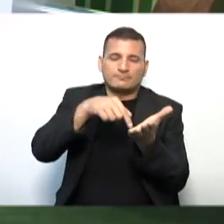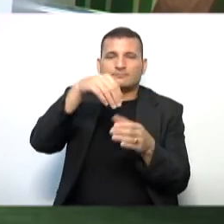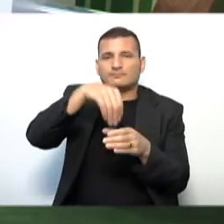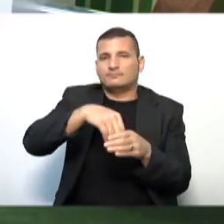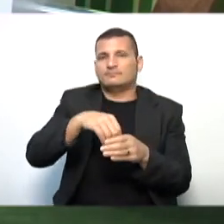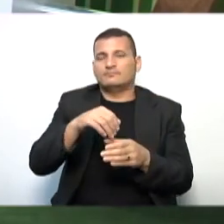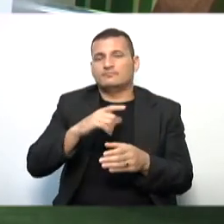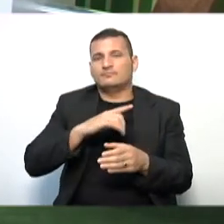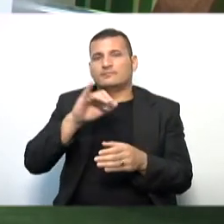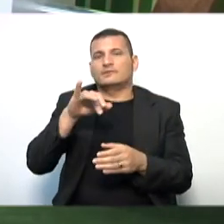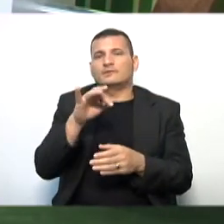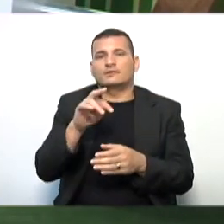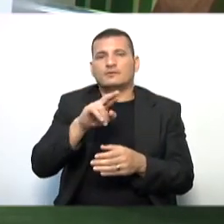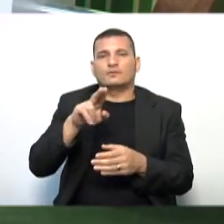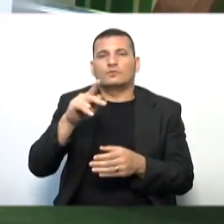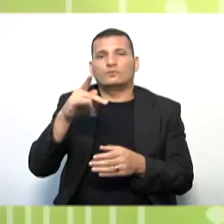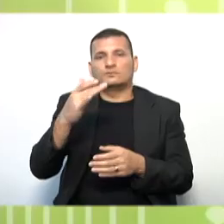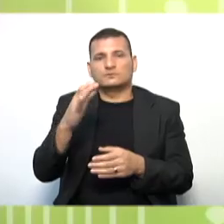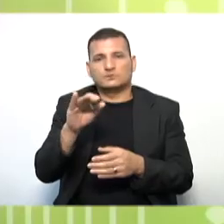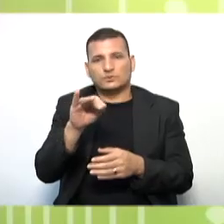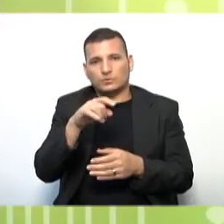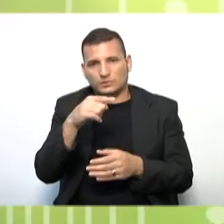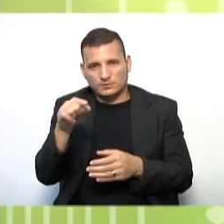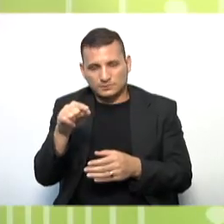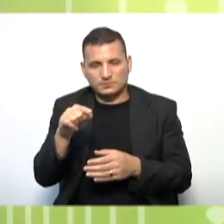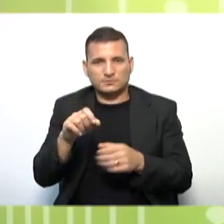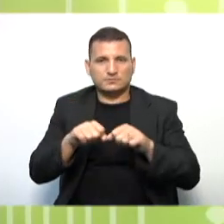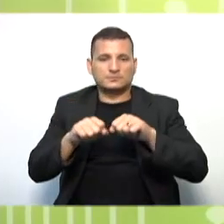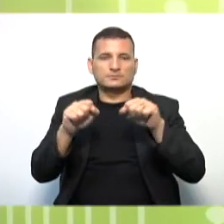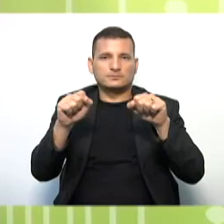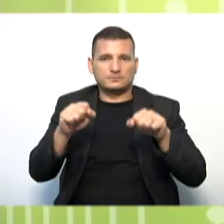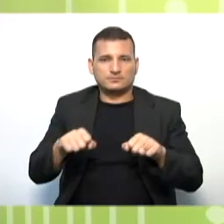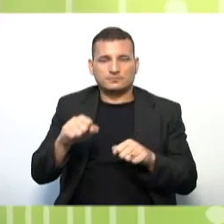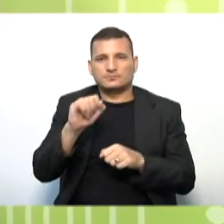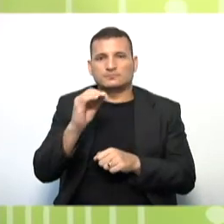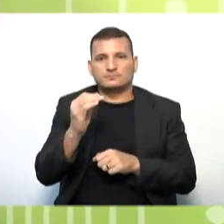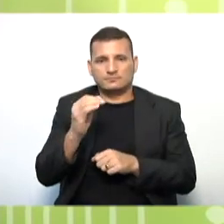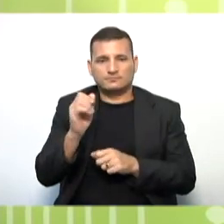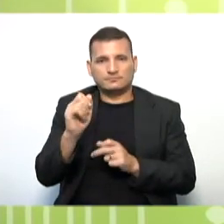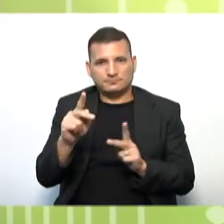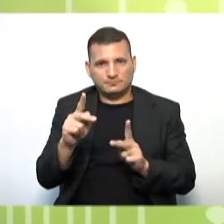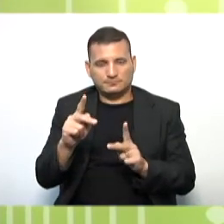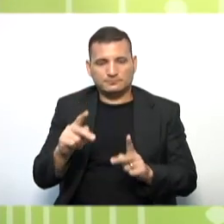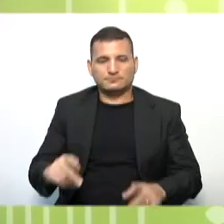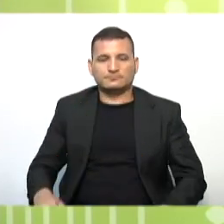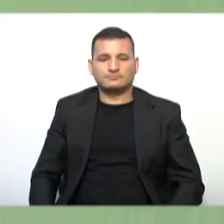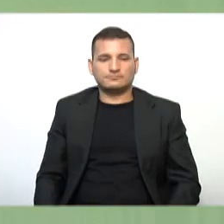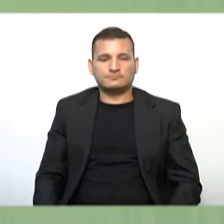acontece também nas nossas interrupções de sistemas operacionais, ok?